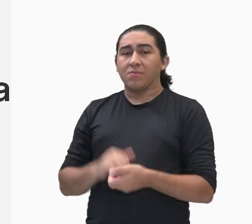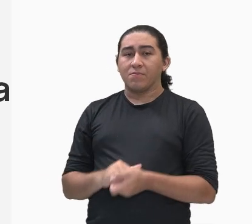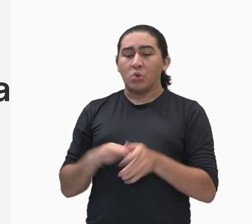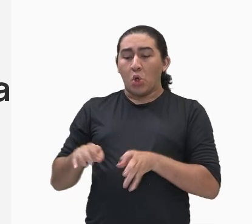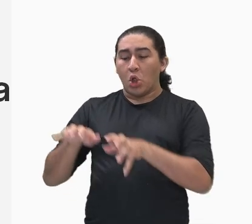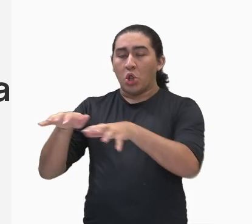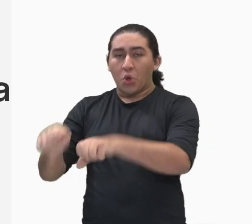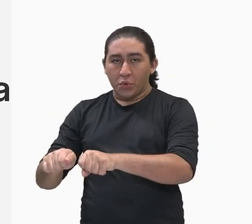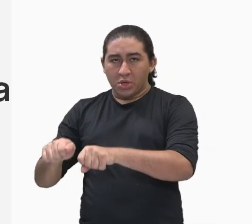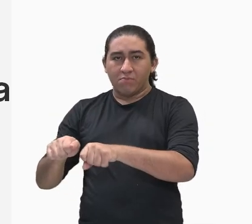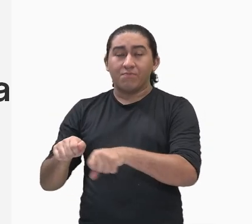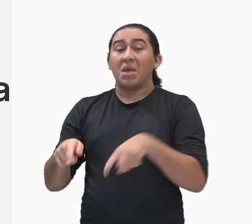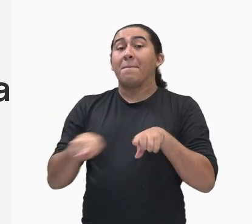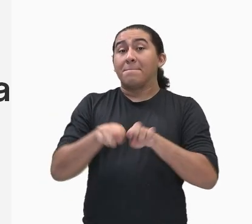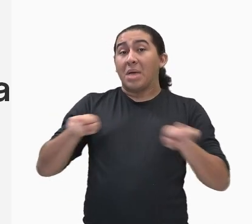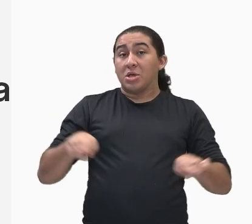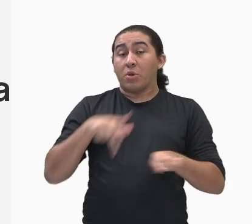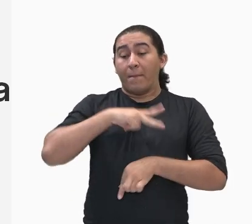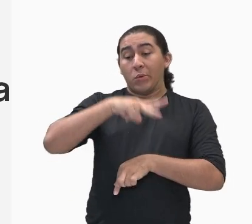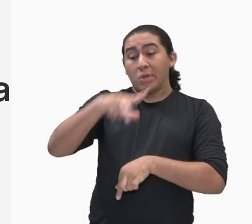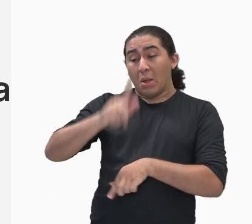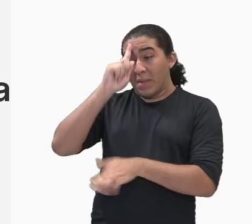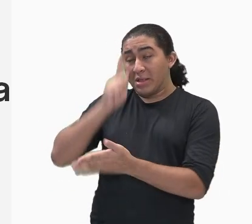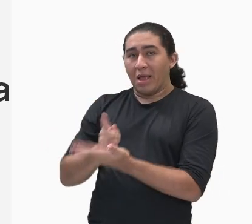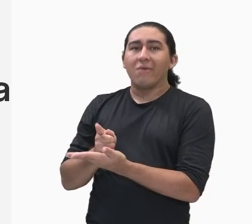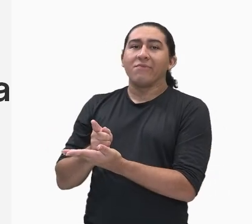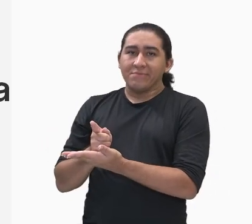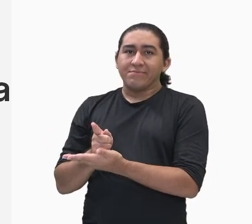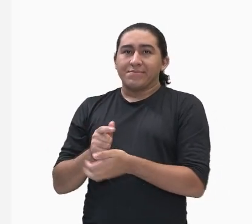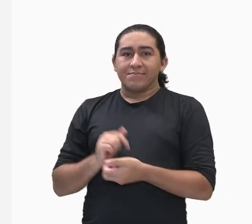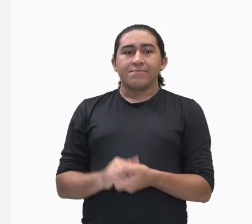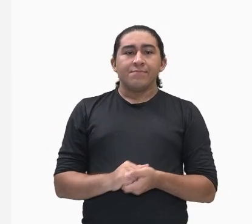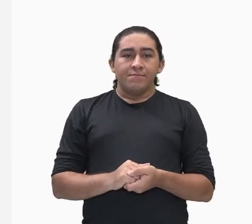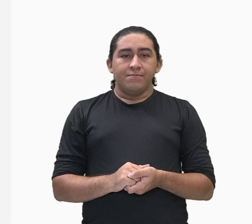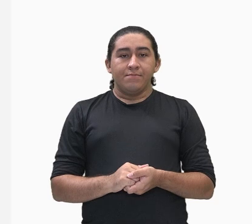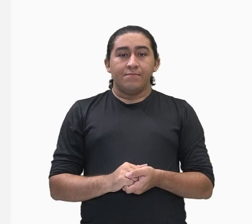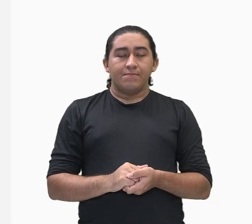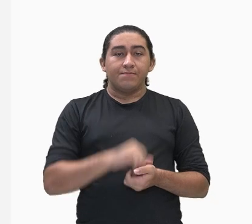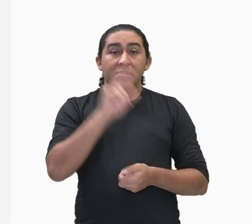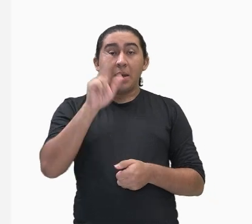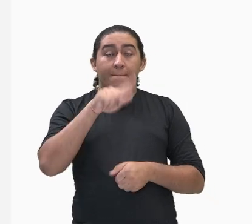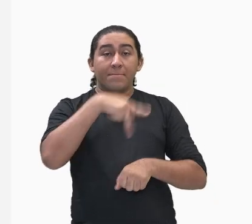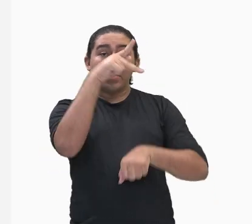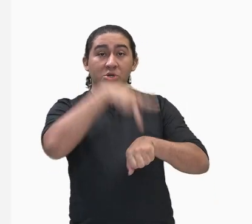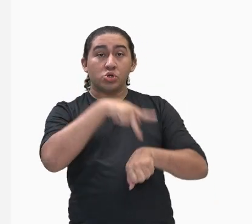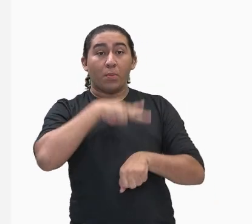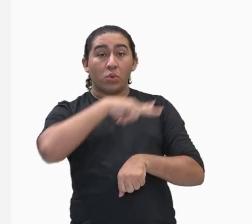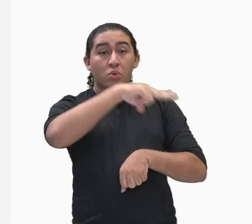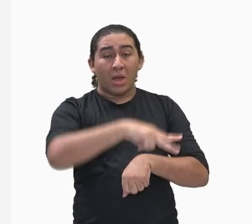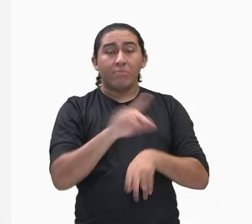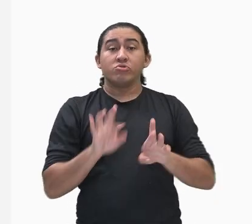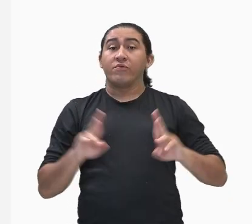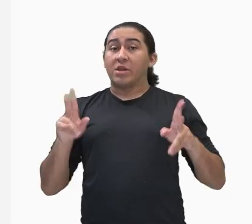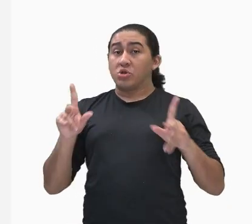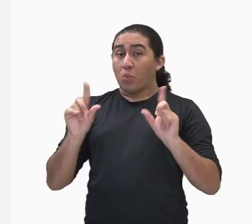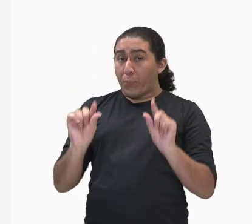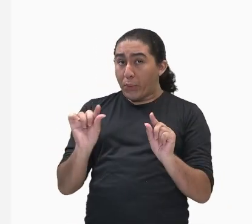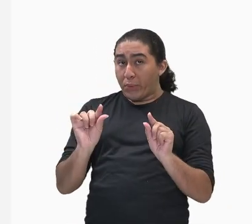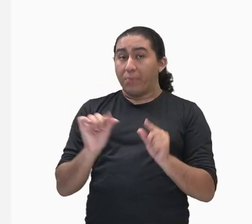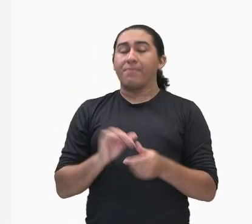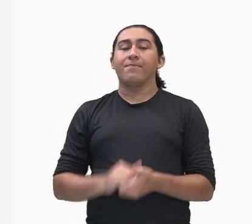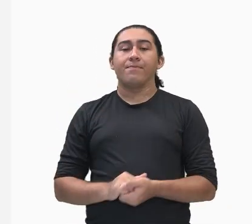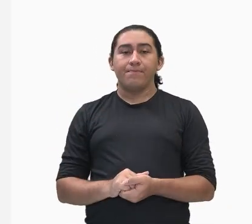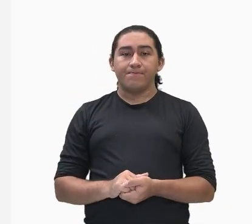sendo dominado por Portugal, né? Lá em Portugal foi um pouco diferente.